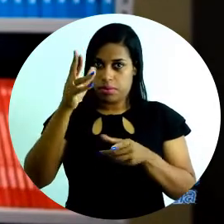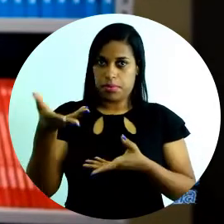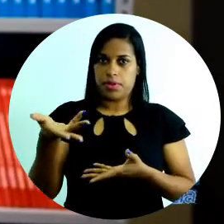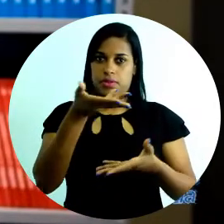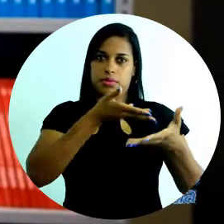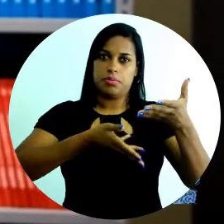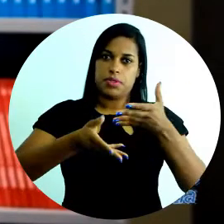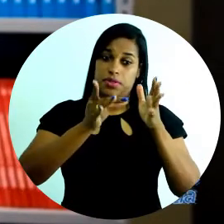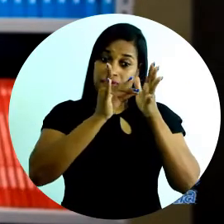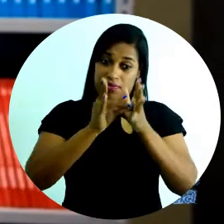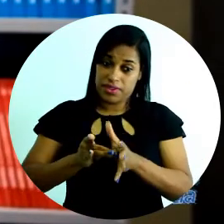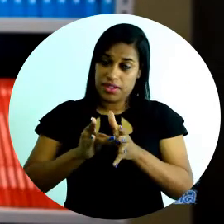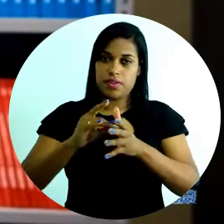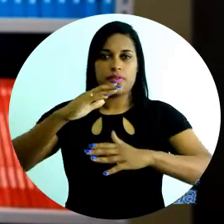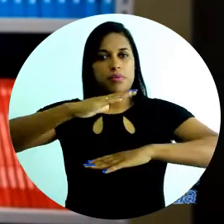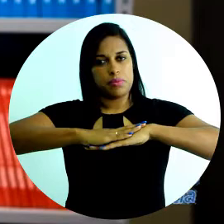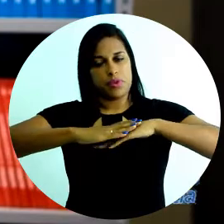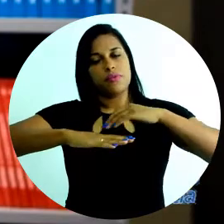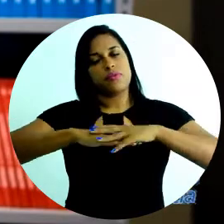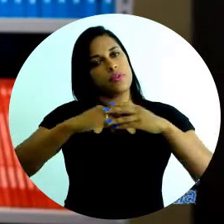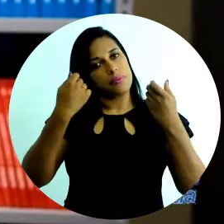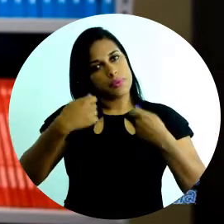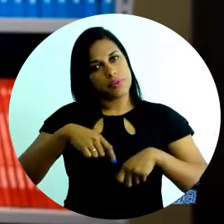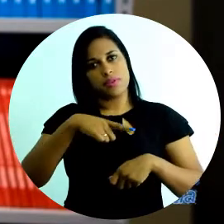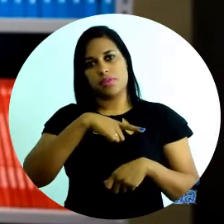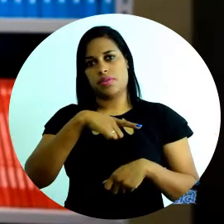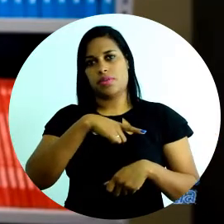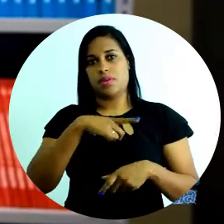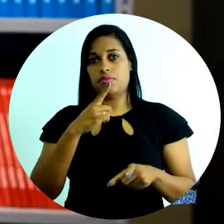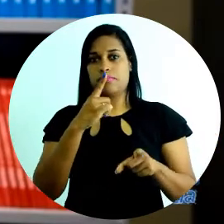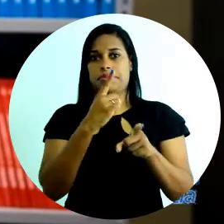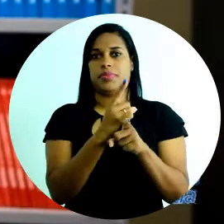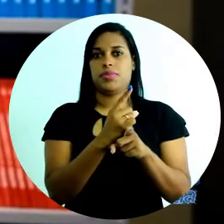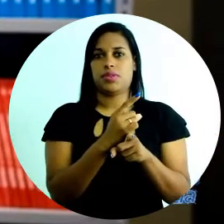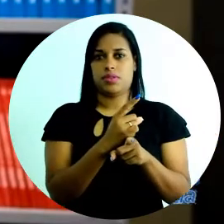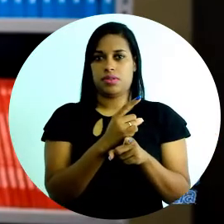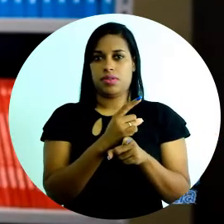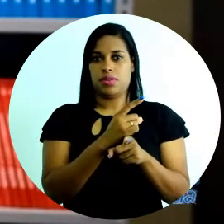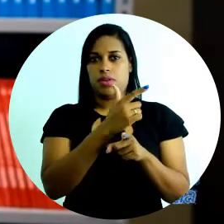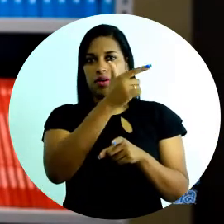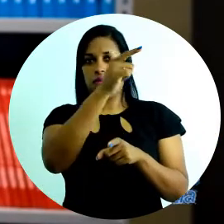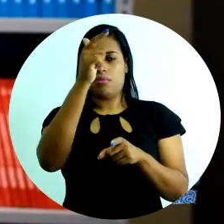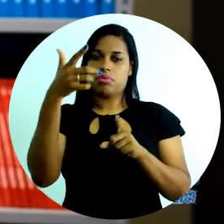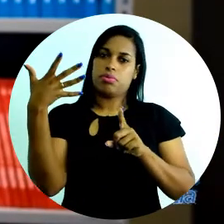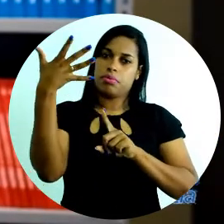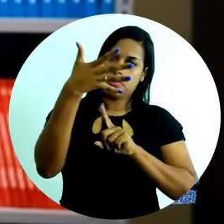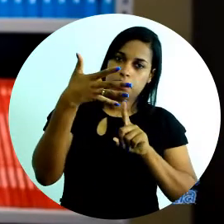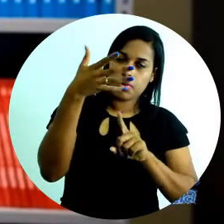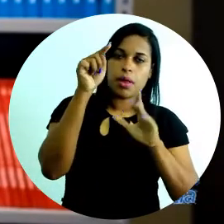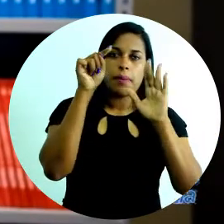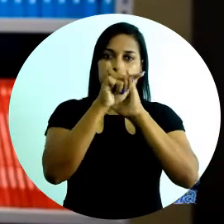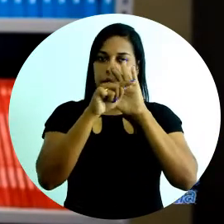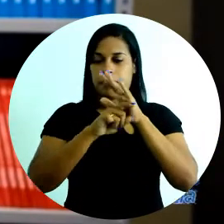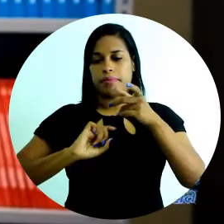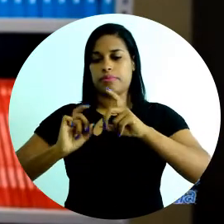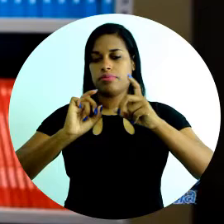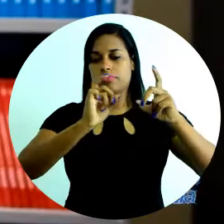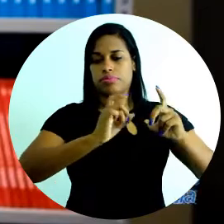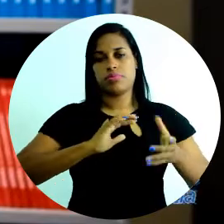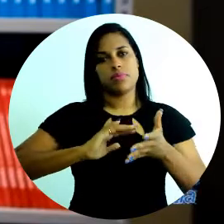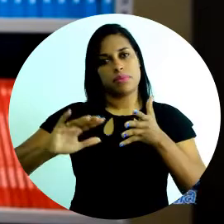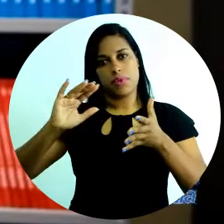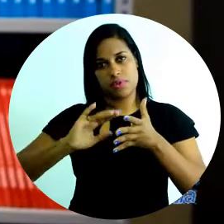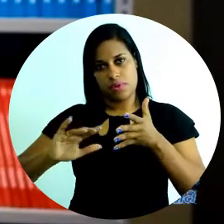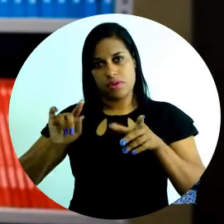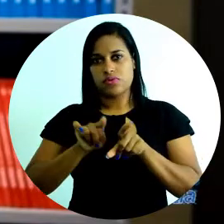da participação efetiva que os funcionários de escola precisam ter. E nós nos encontramos na plataforma, nos fóruns de